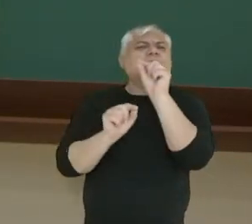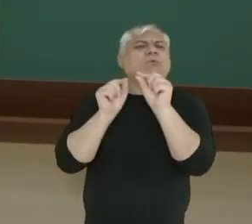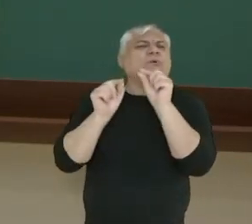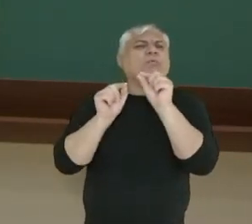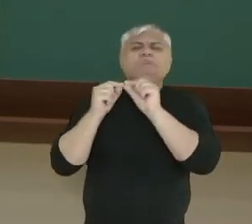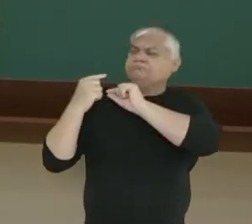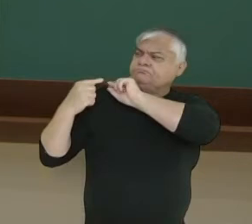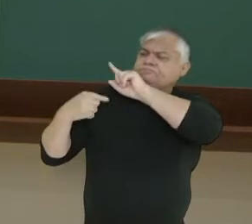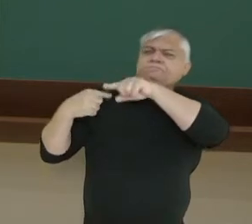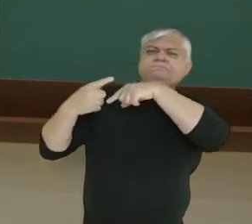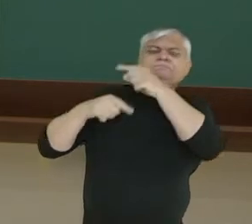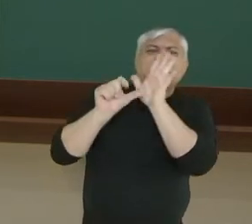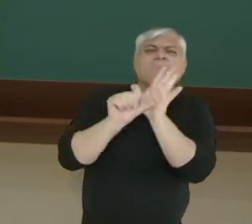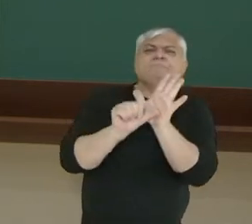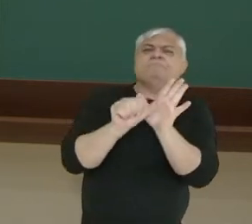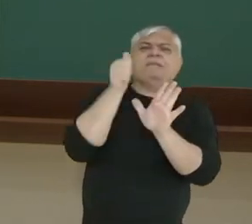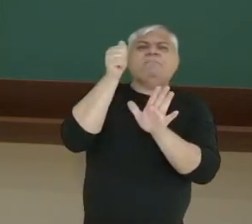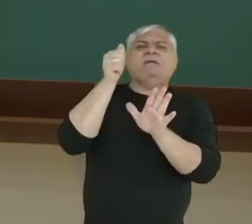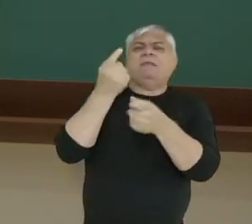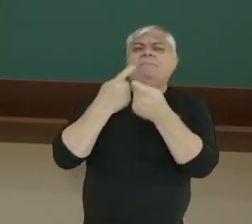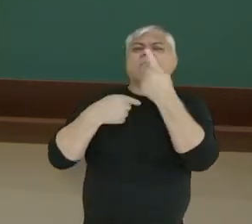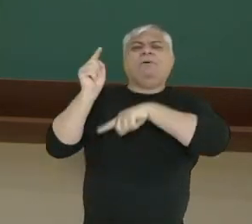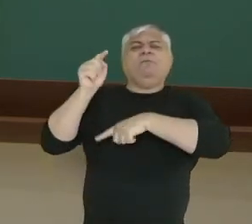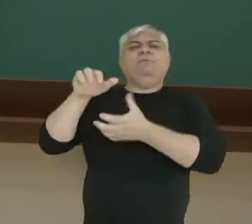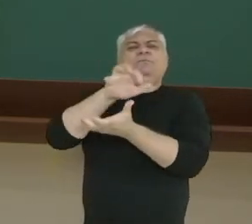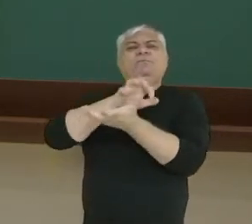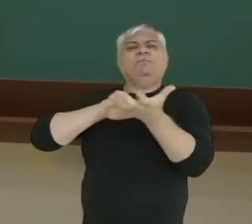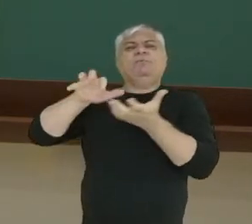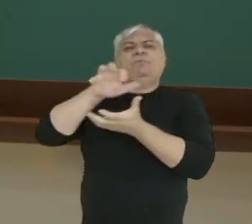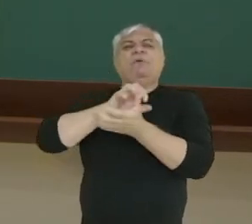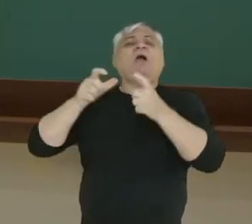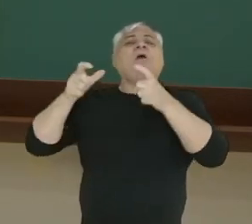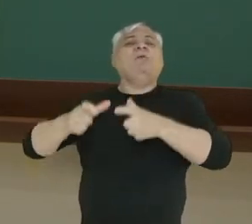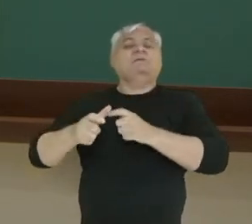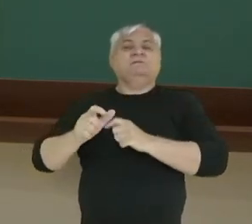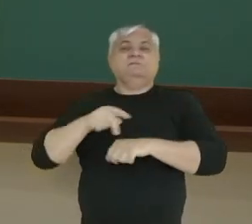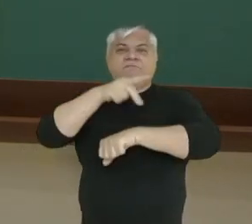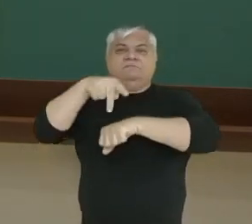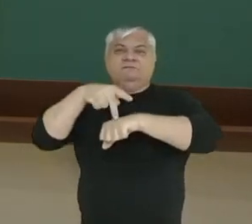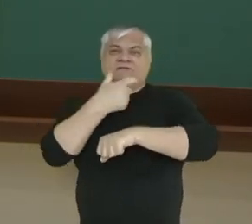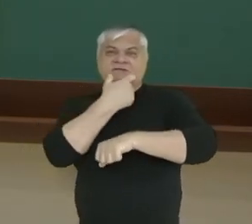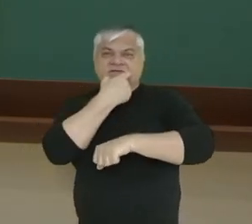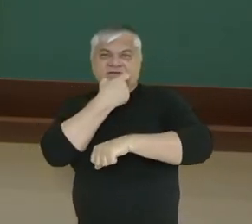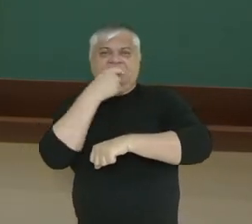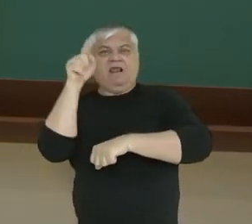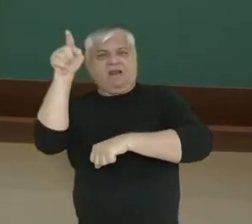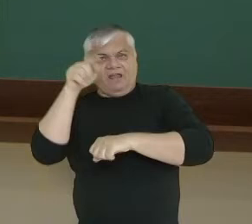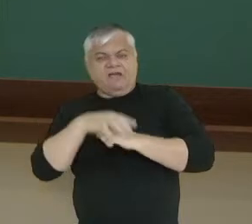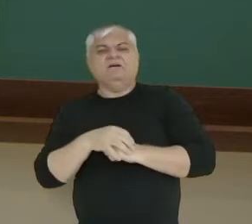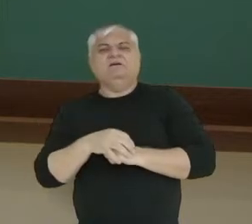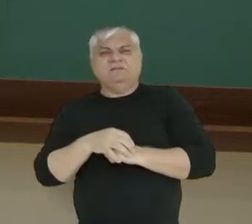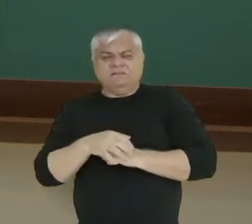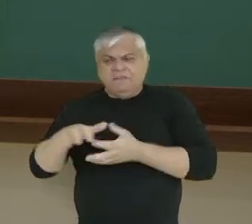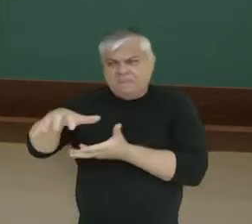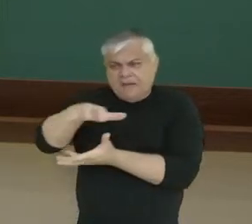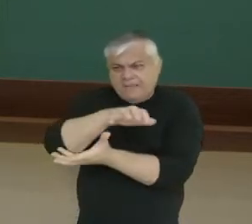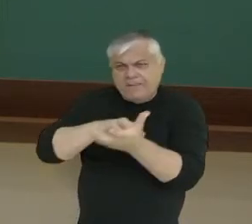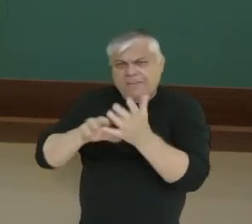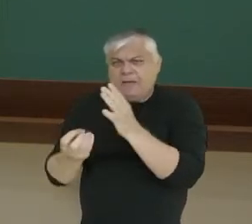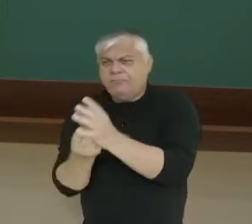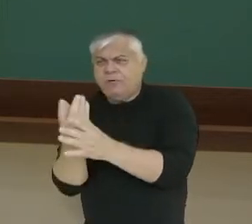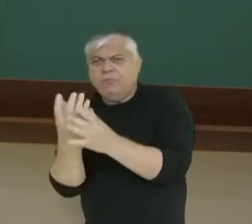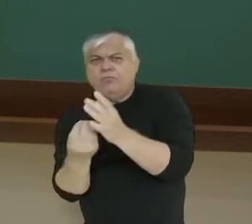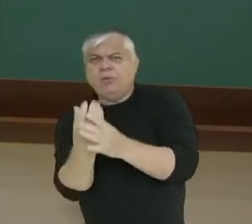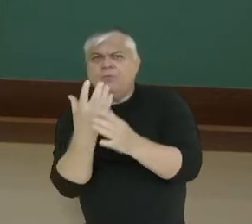a primeira revolução industrial ela vai acontecer na Inglaterra por uma série de motivos que vai fazer com